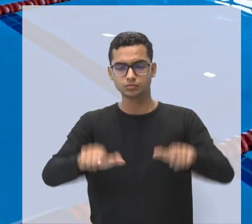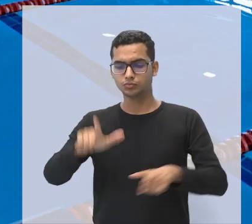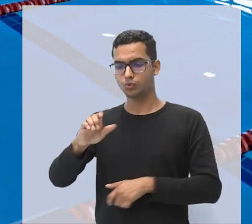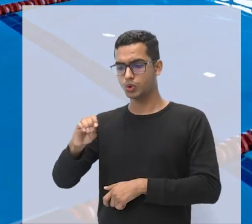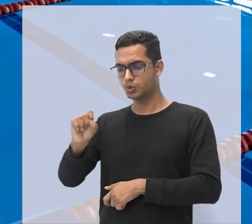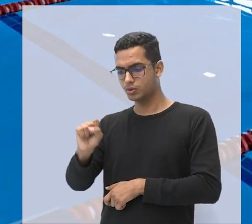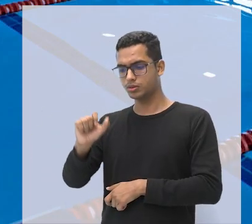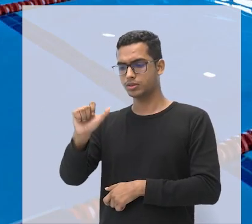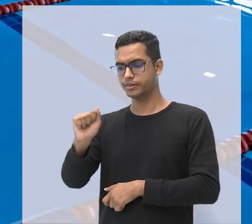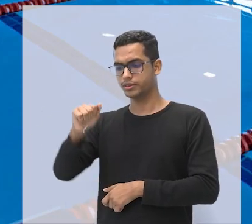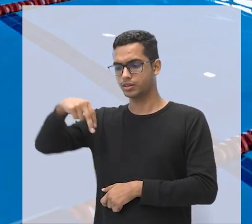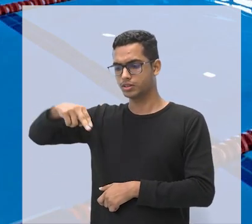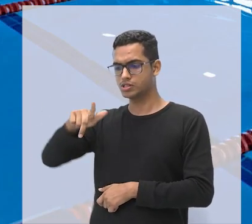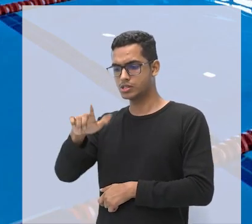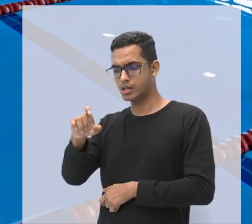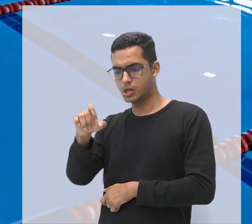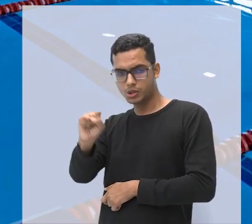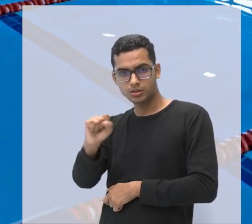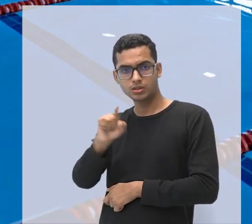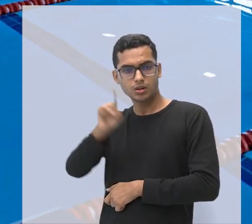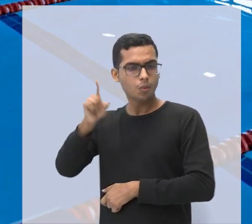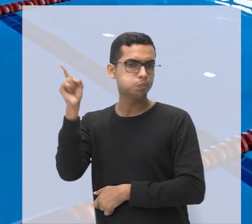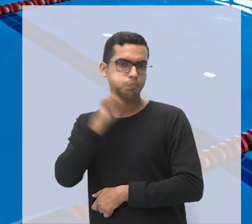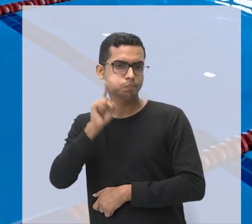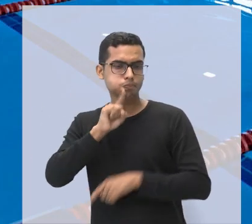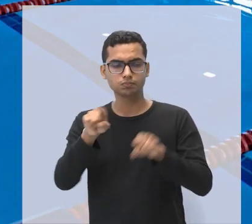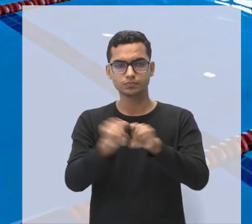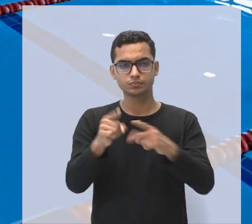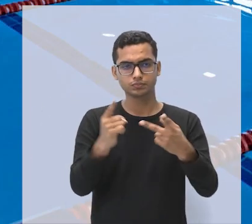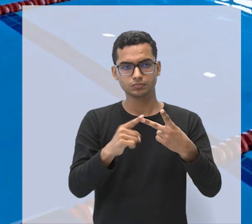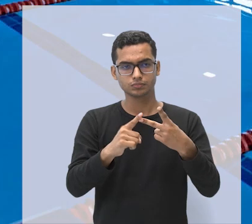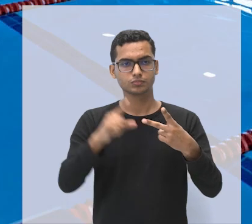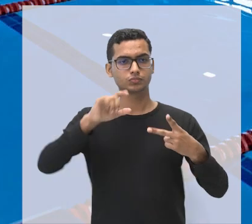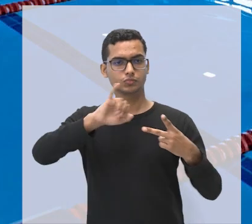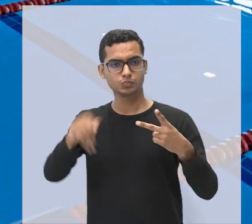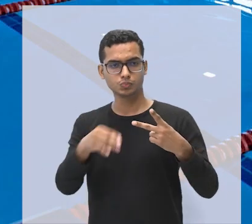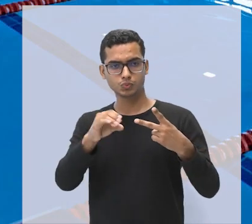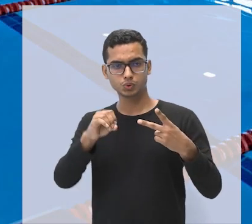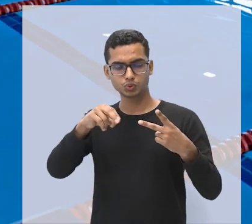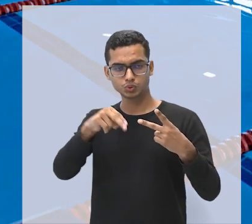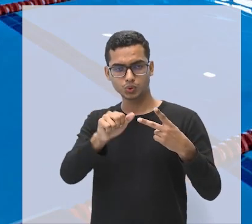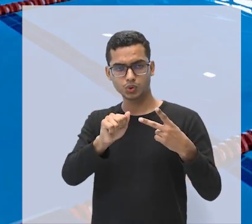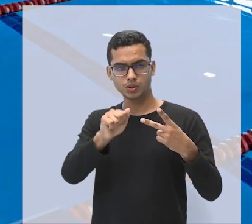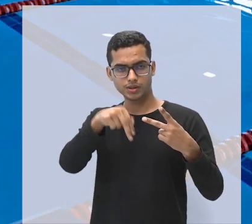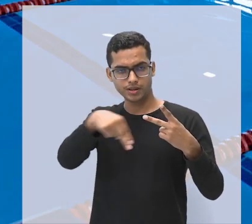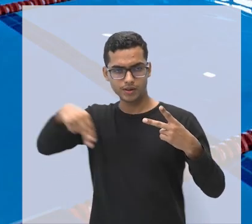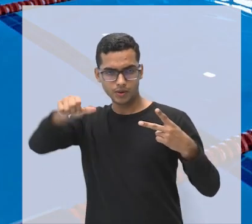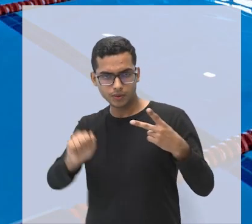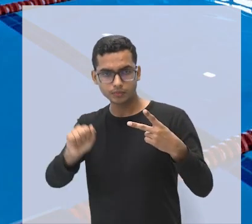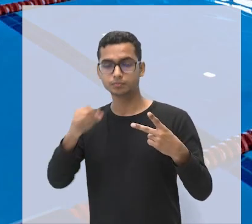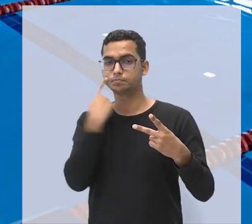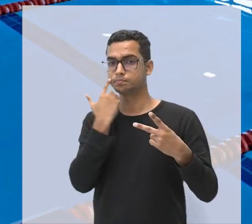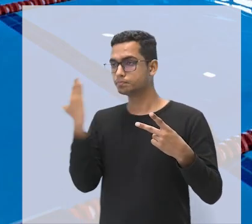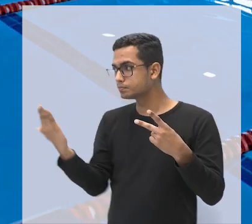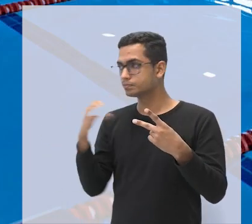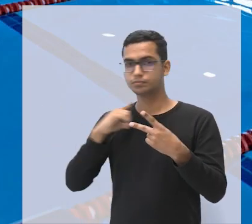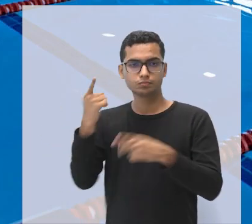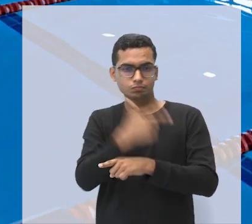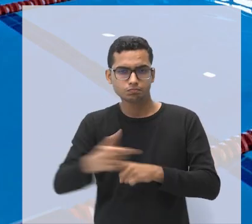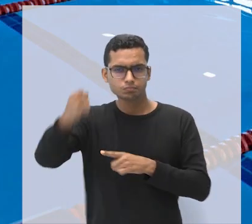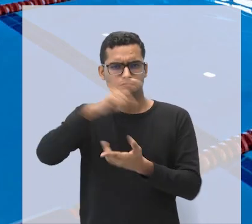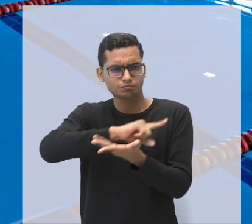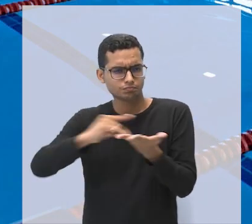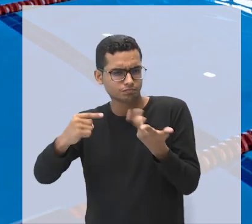Angeles. Prosseguindo na lista feminina, nós temos a Joana Maranhão, que ela conquistou medalhas em